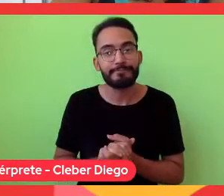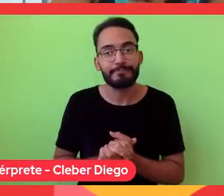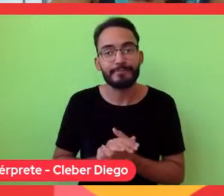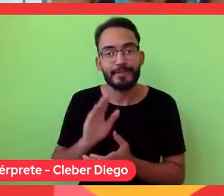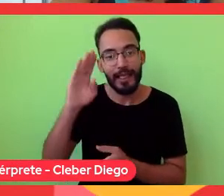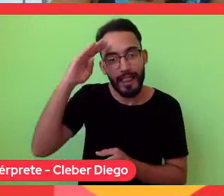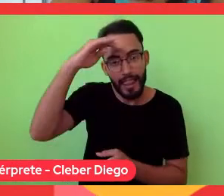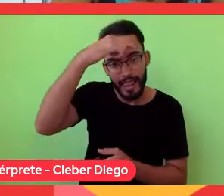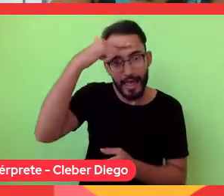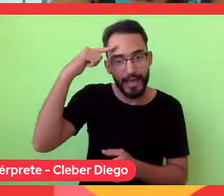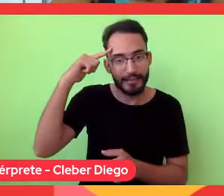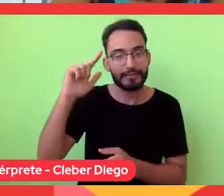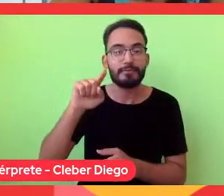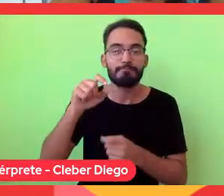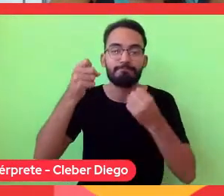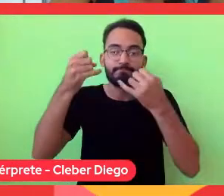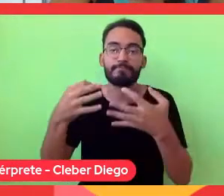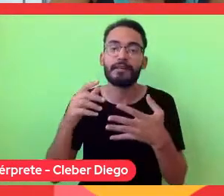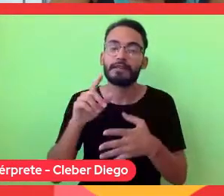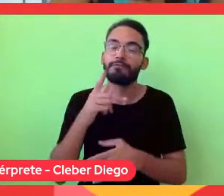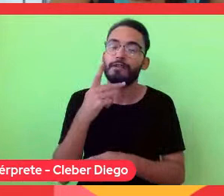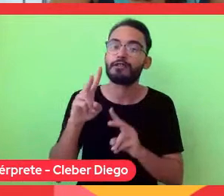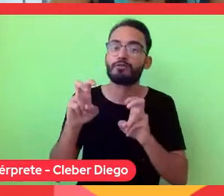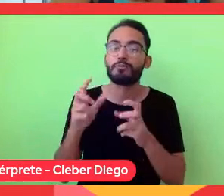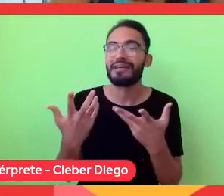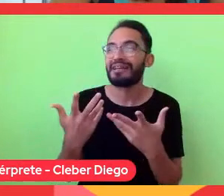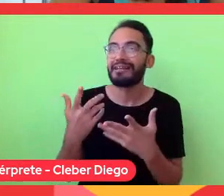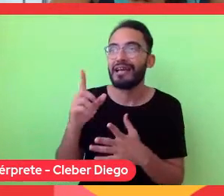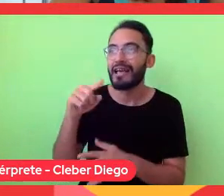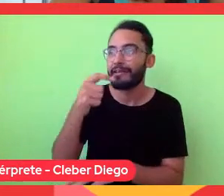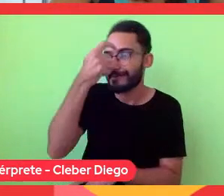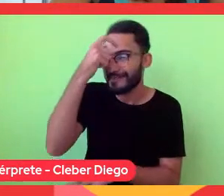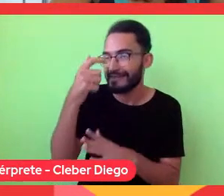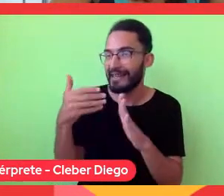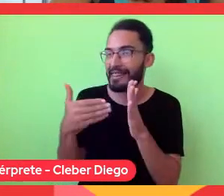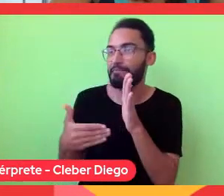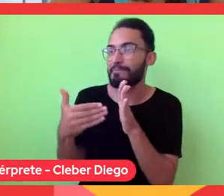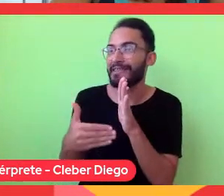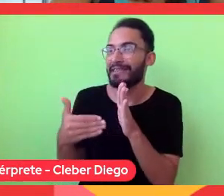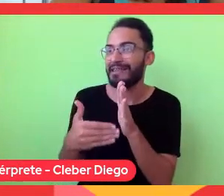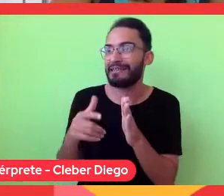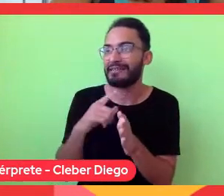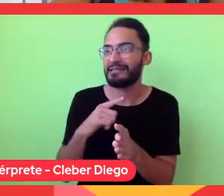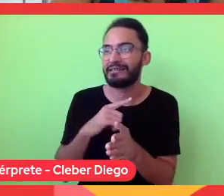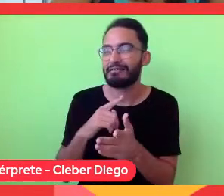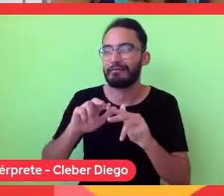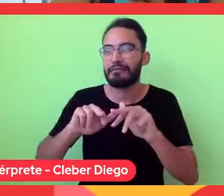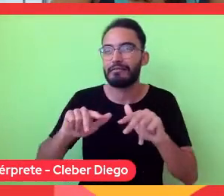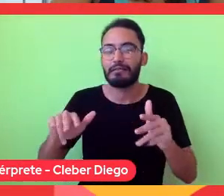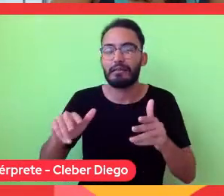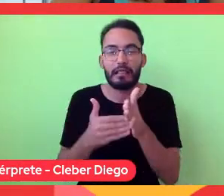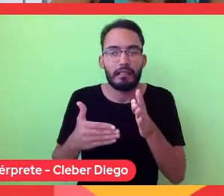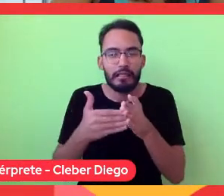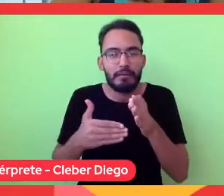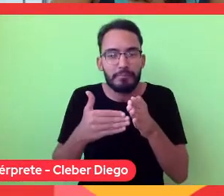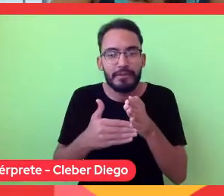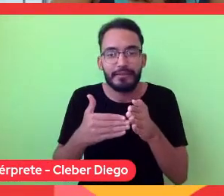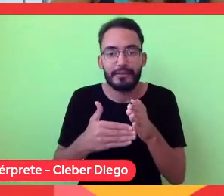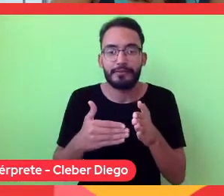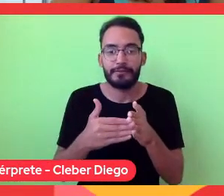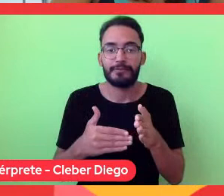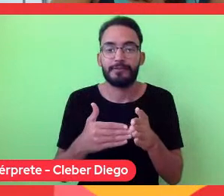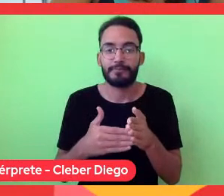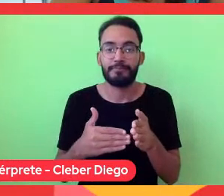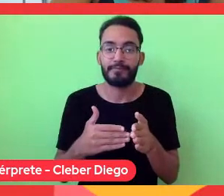são muitas crenças limitantes, que acho que a Karina comentou muito, mas são muitas crenças limitantes e é